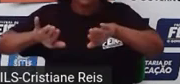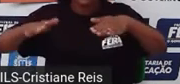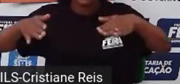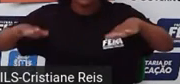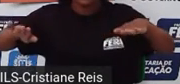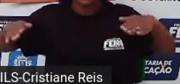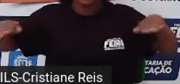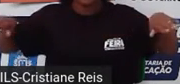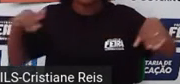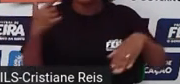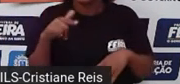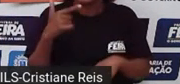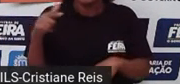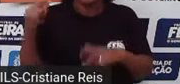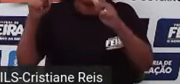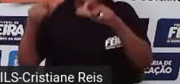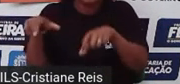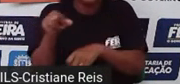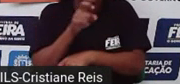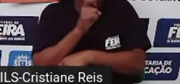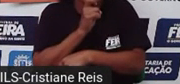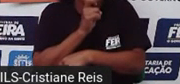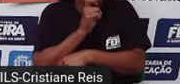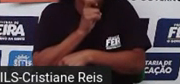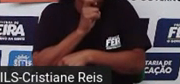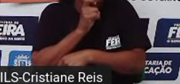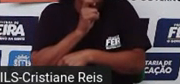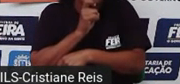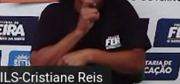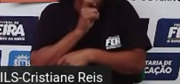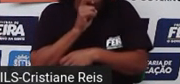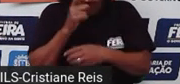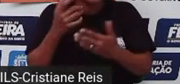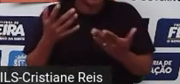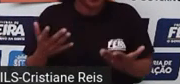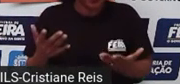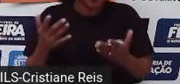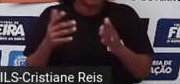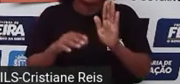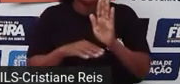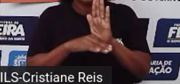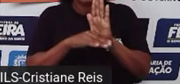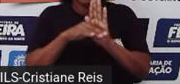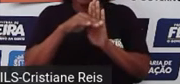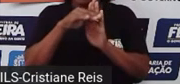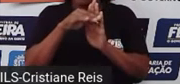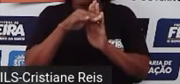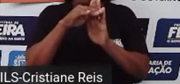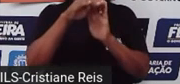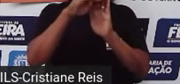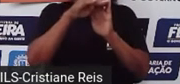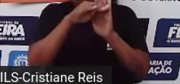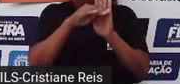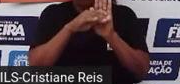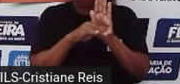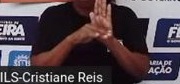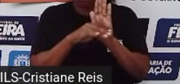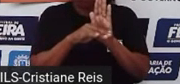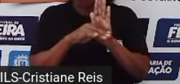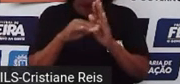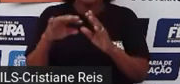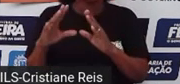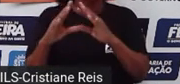tenho pelo contrário áreas geladas Então Eu Vou empurrar para aqui temperaturas mais baixas Mas em compensação